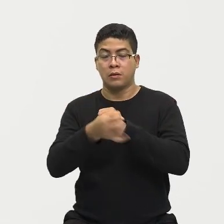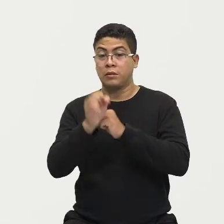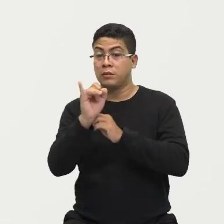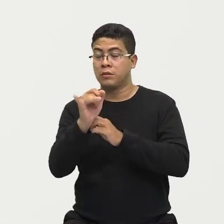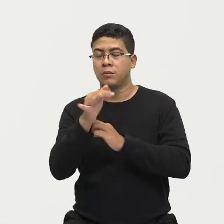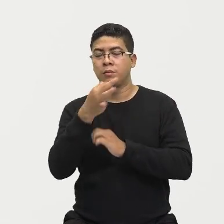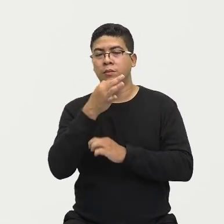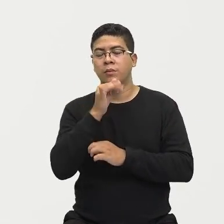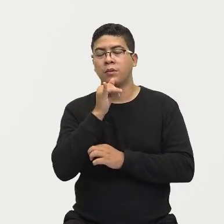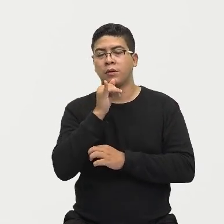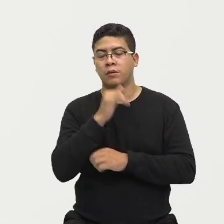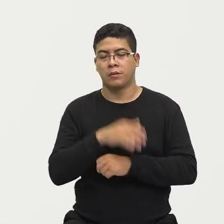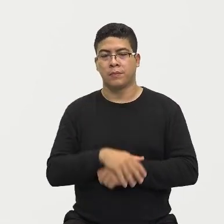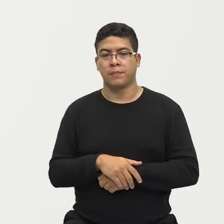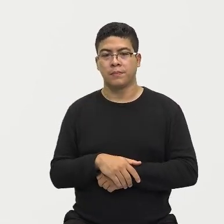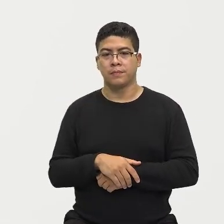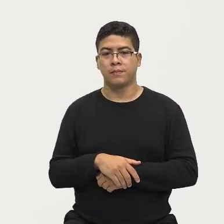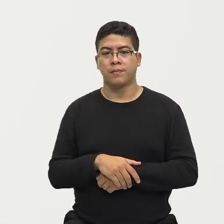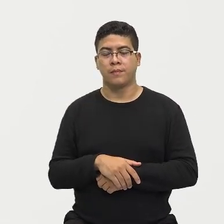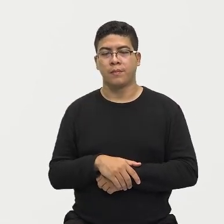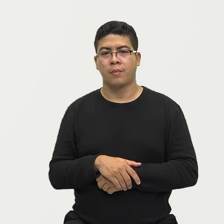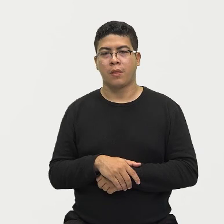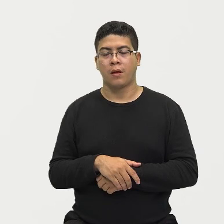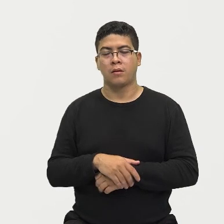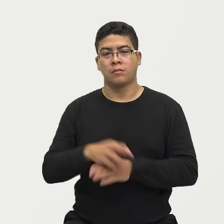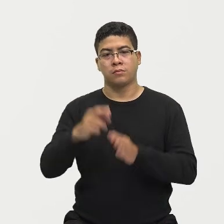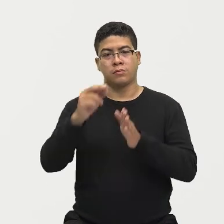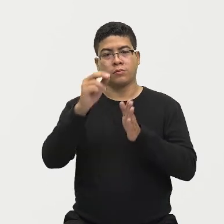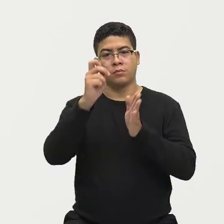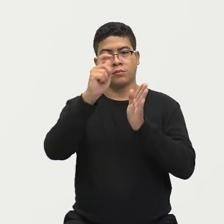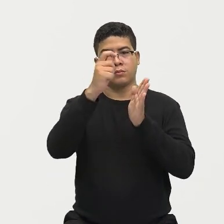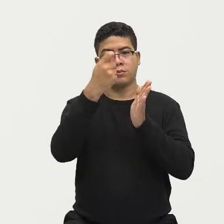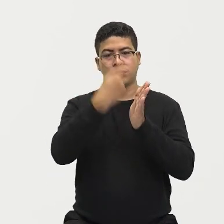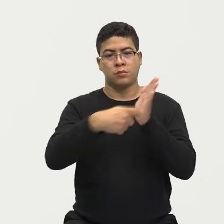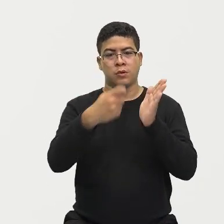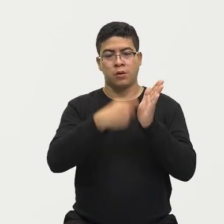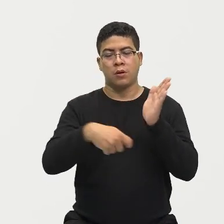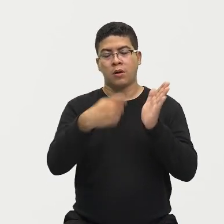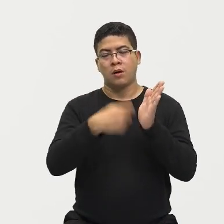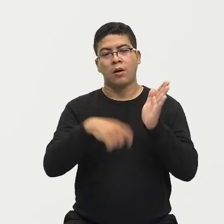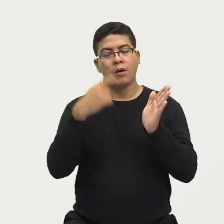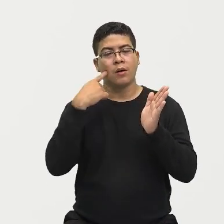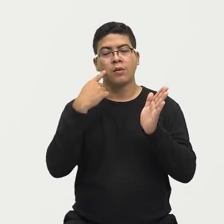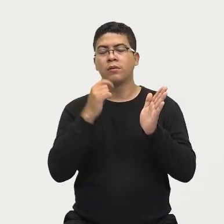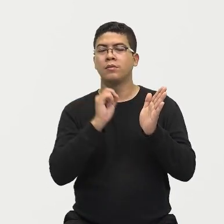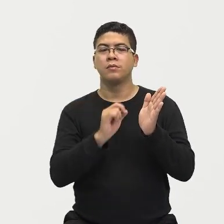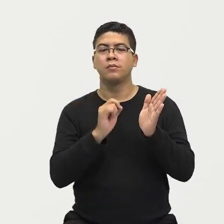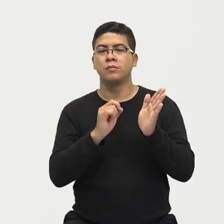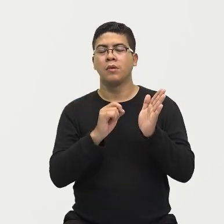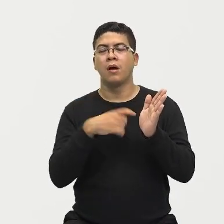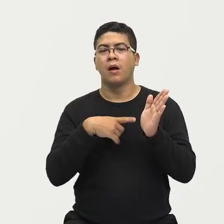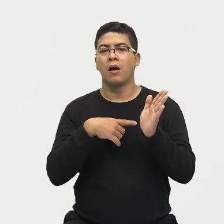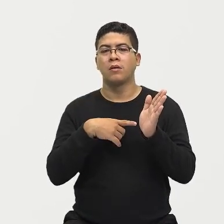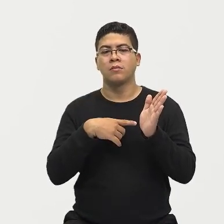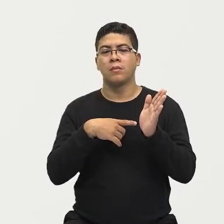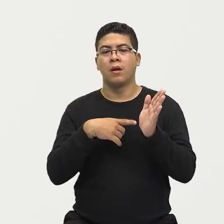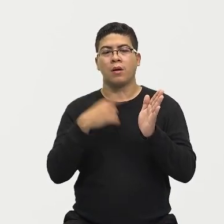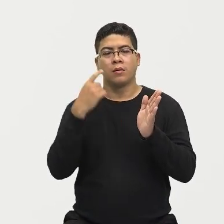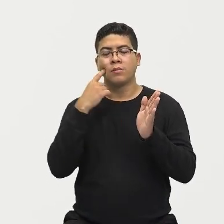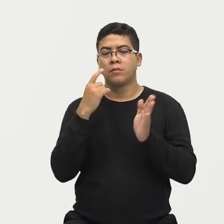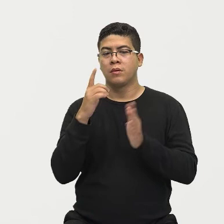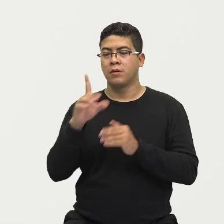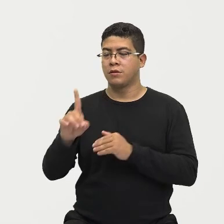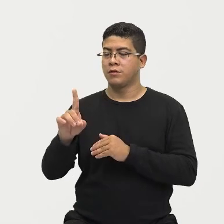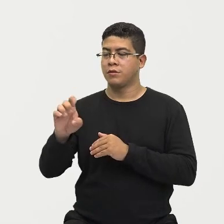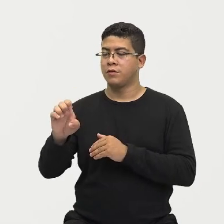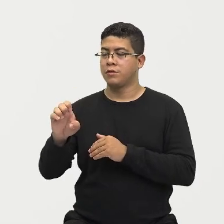por exemplo, na sua redação, é uma relação de pai. Aí você,